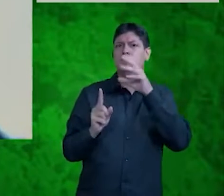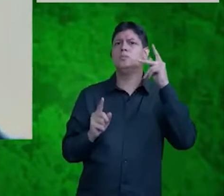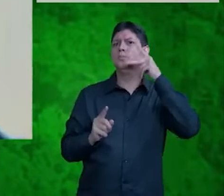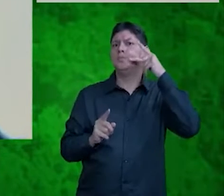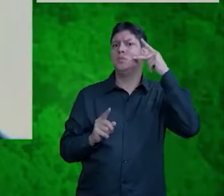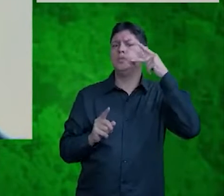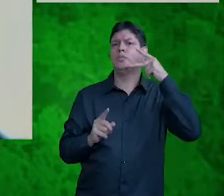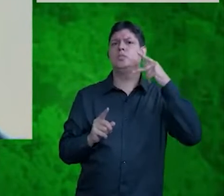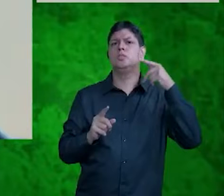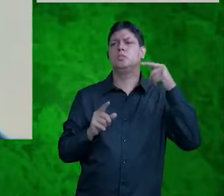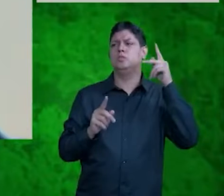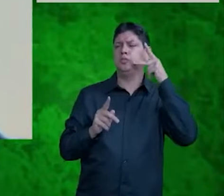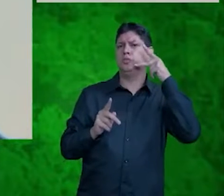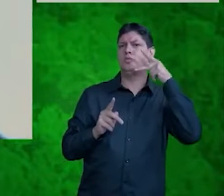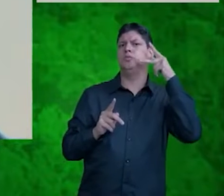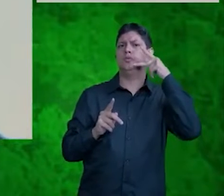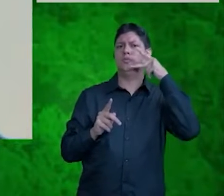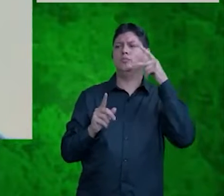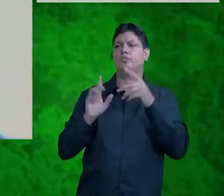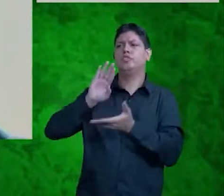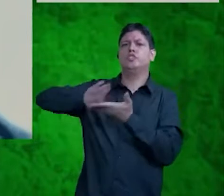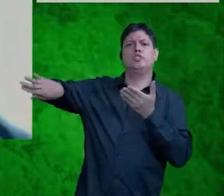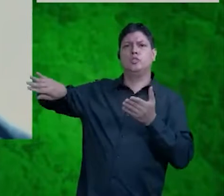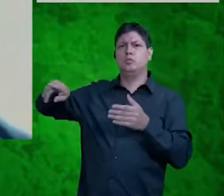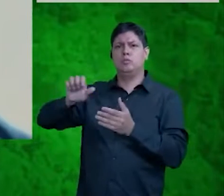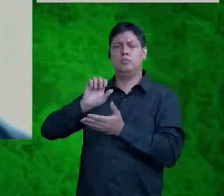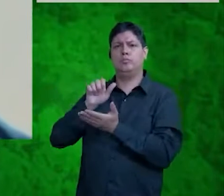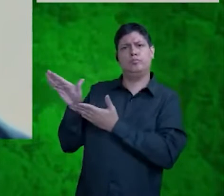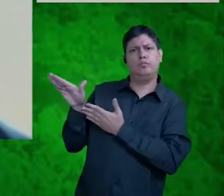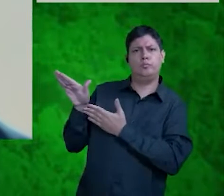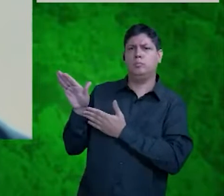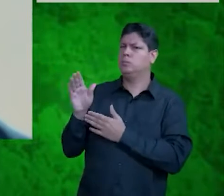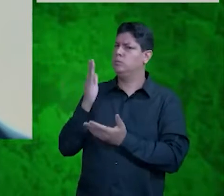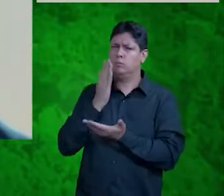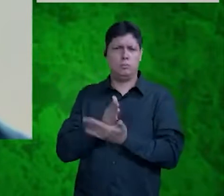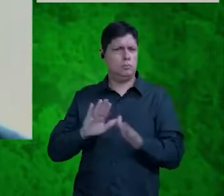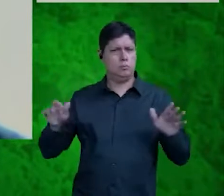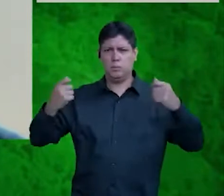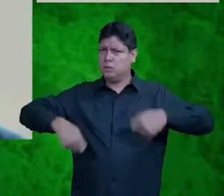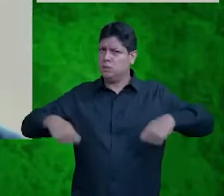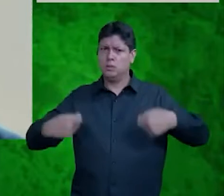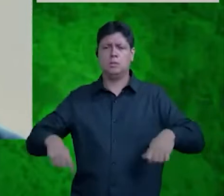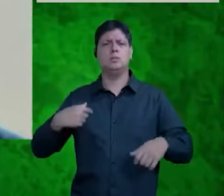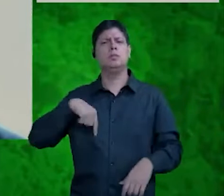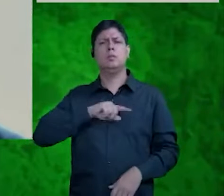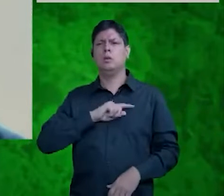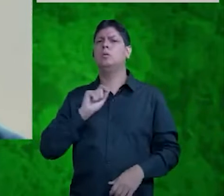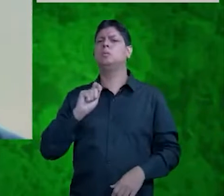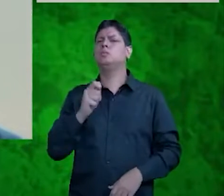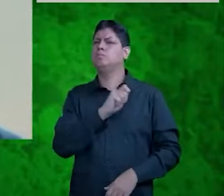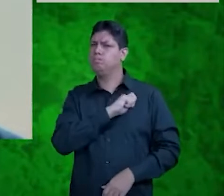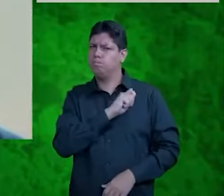Portanto, é uma série de atitudes que nós, na presidência da República, teremos de tomar, atitudes corajosas